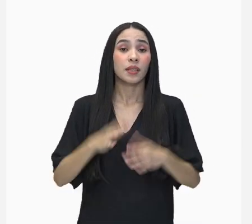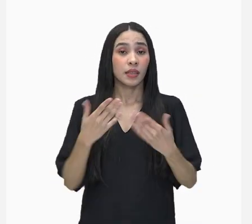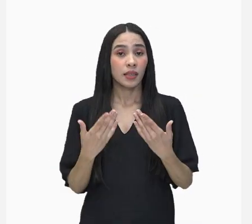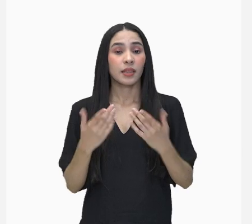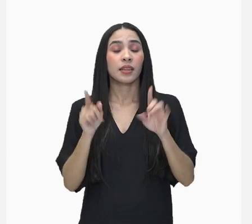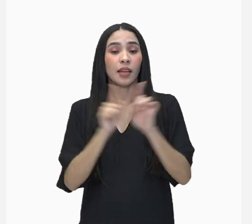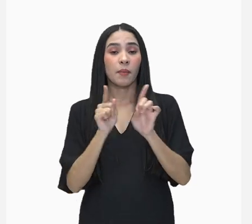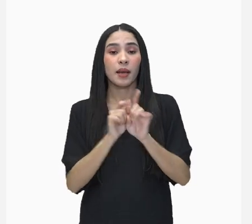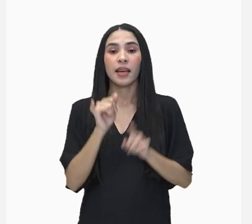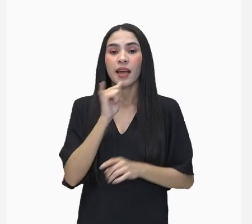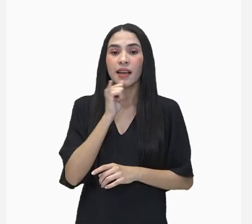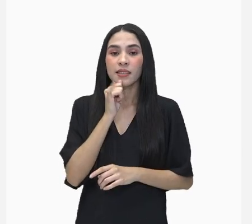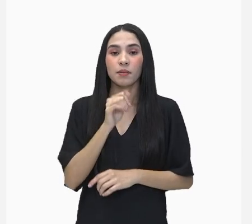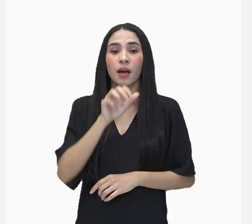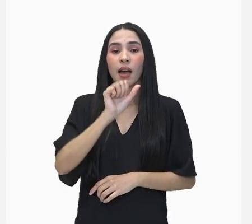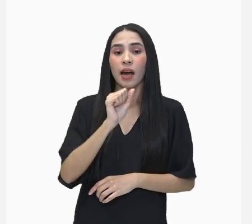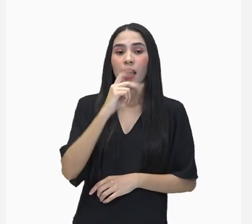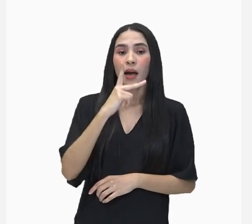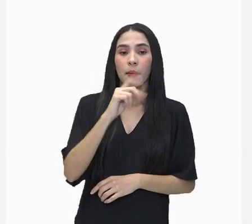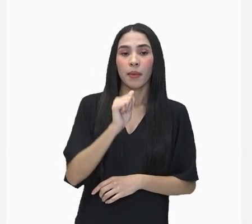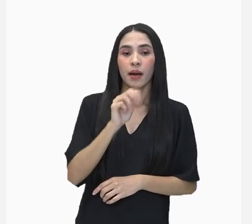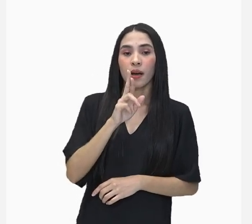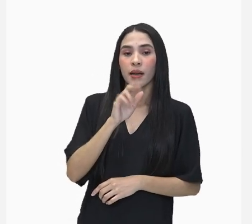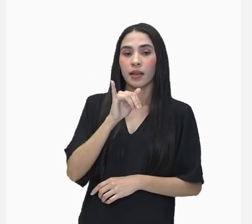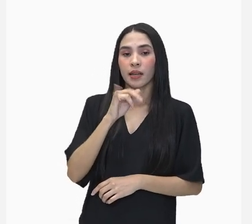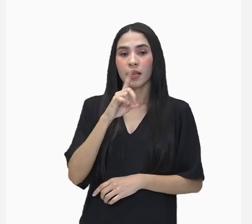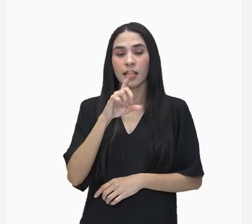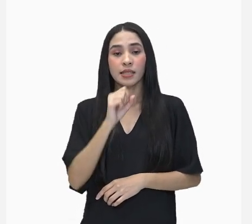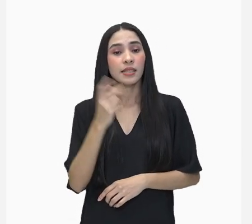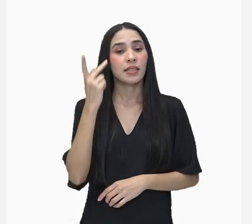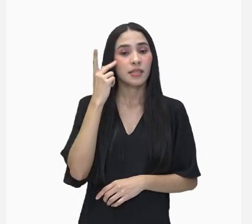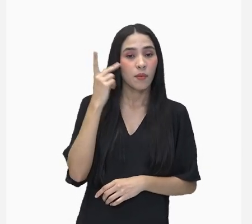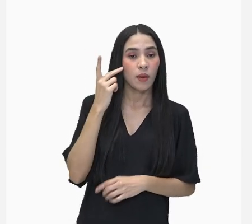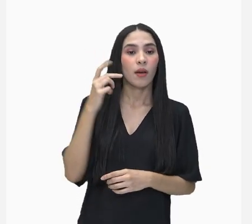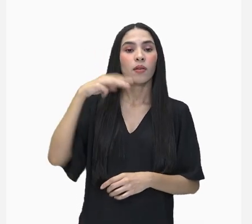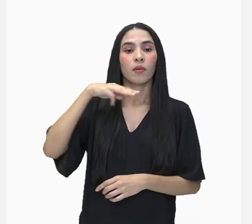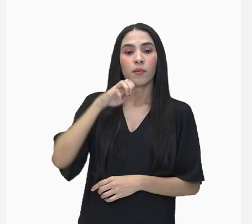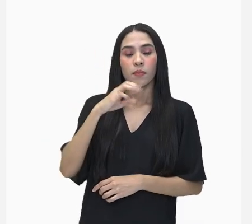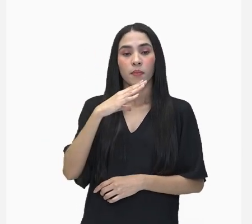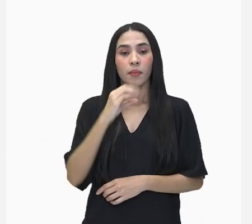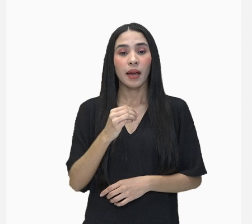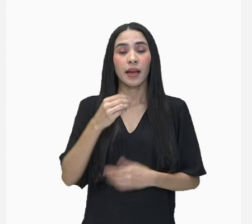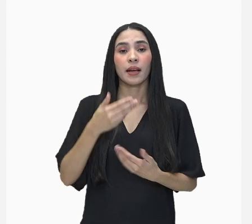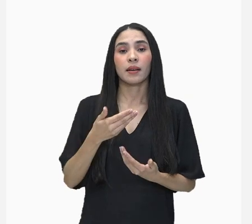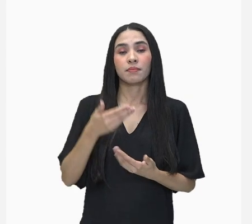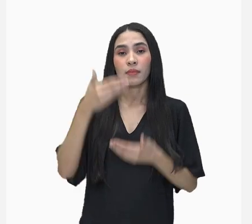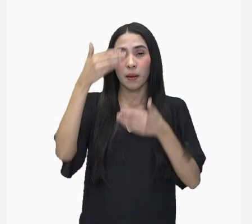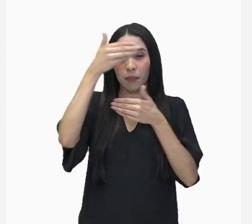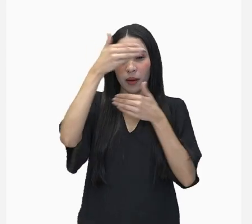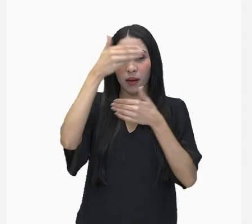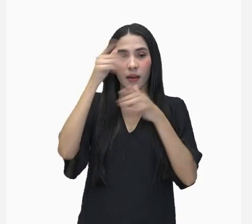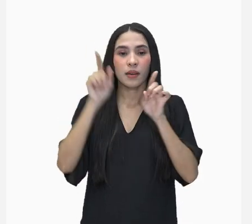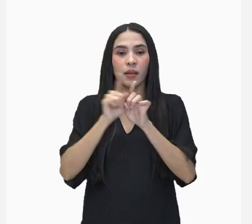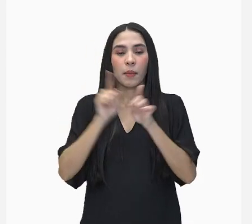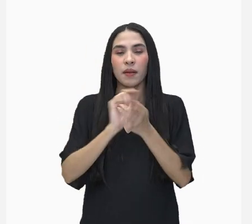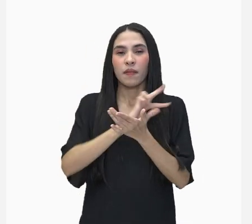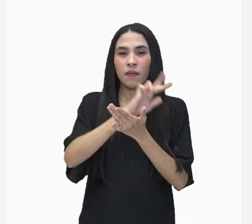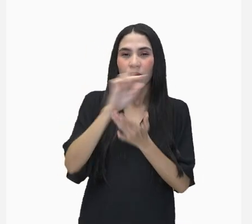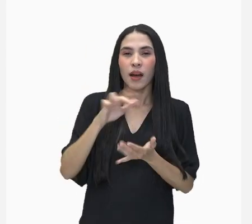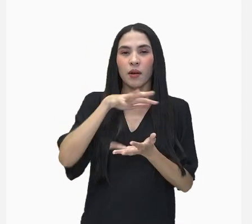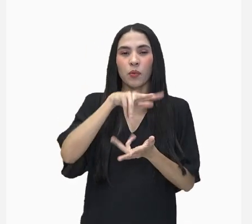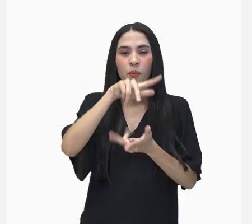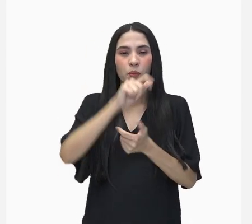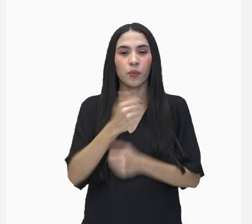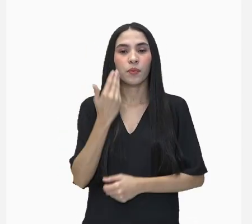temos como exemplo Aparecida, Meca, Jerusalém, Fátima, em diferentes partes do mundo. E aí